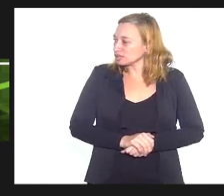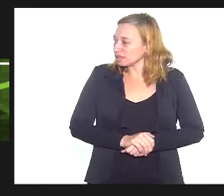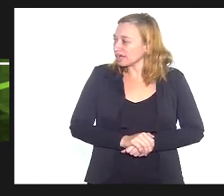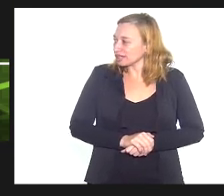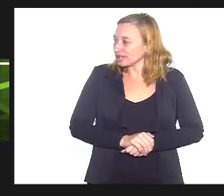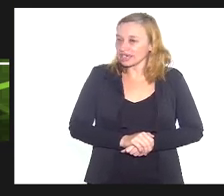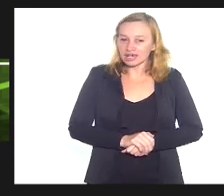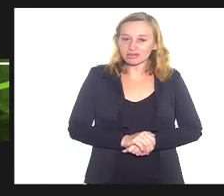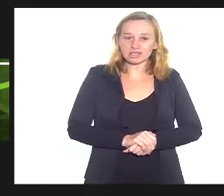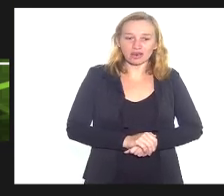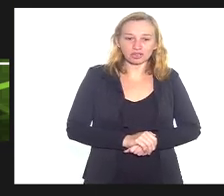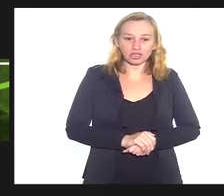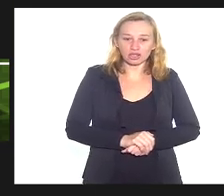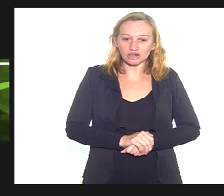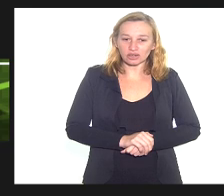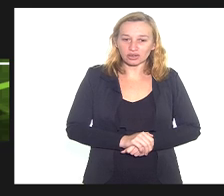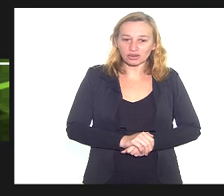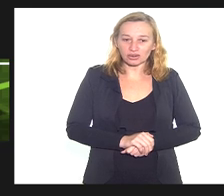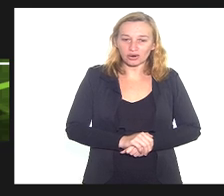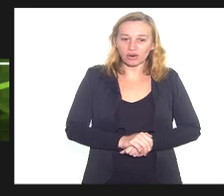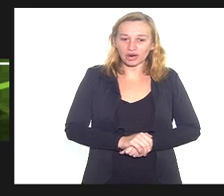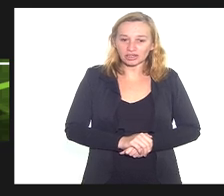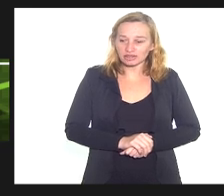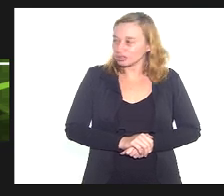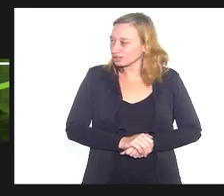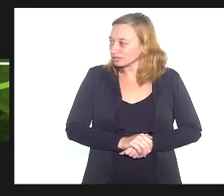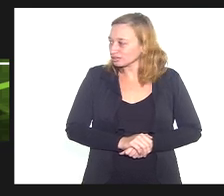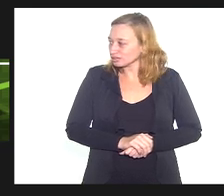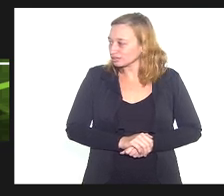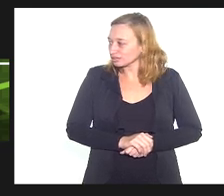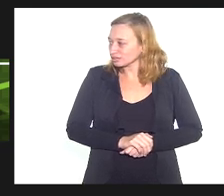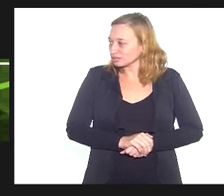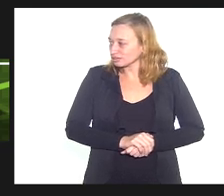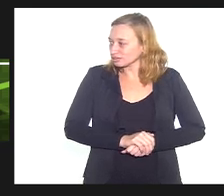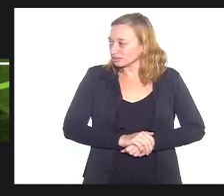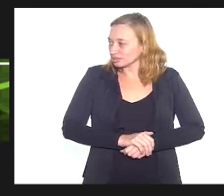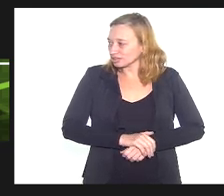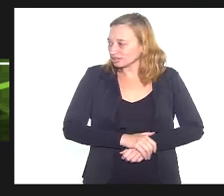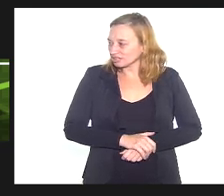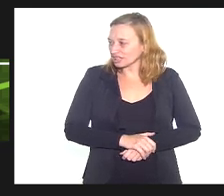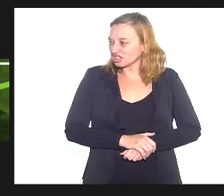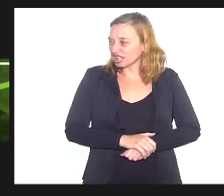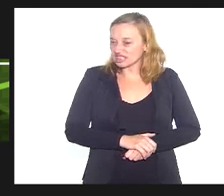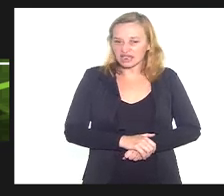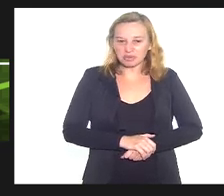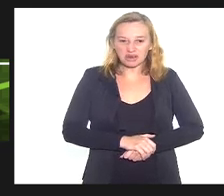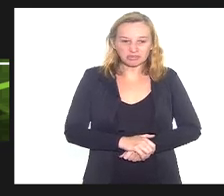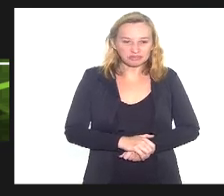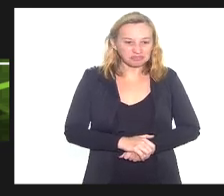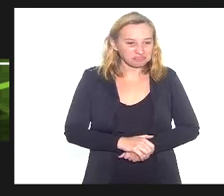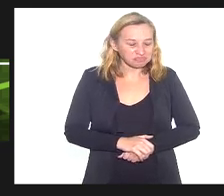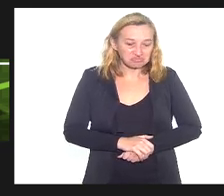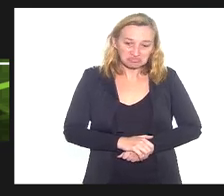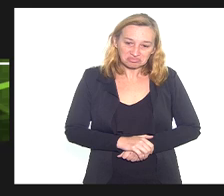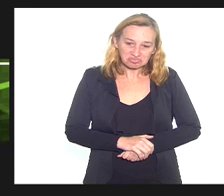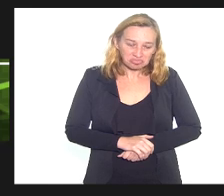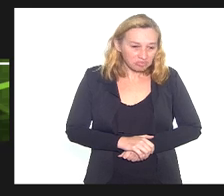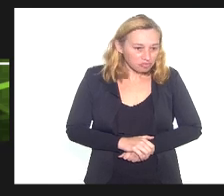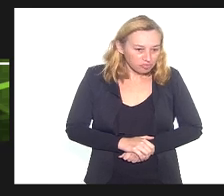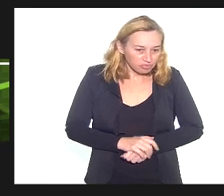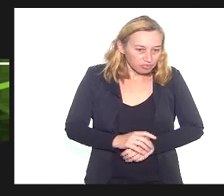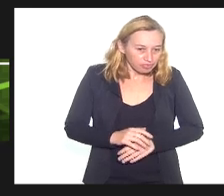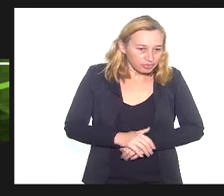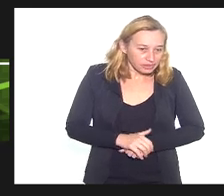Derivou essa parceria com a Equinor e a tecnologia de muita experiência que ela traz da